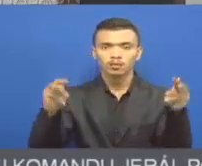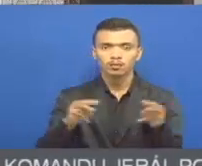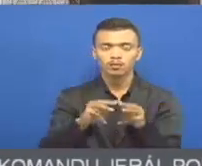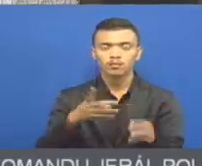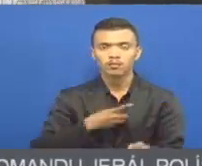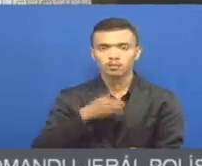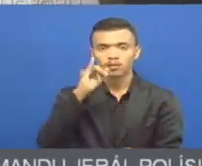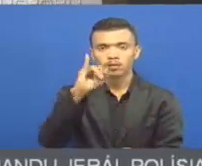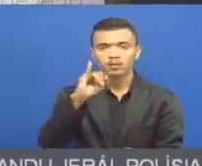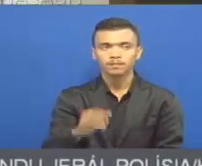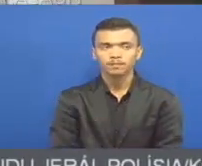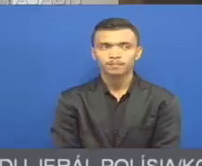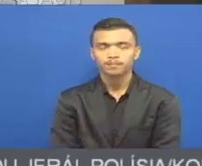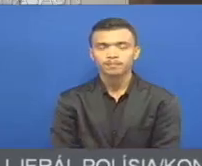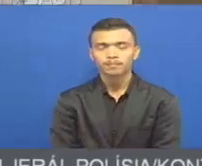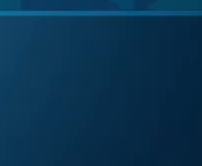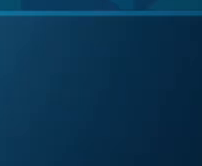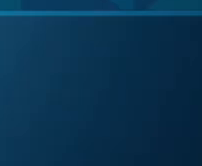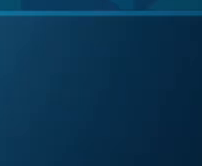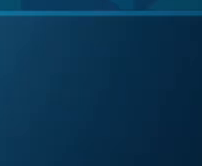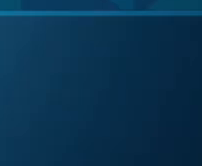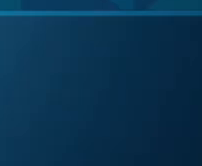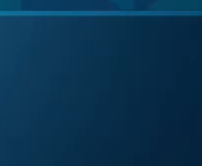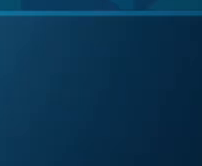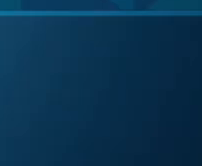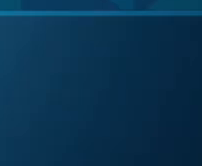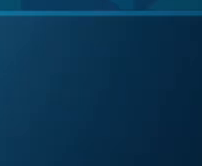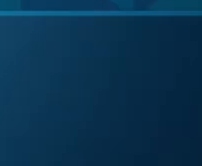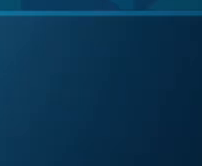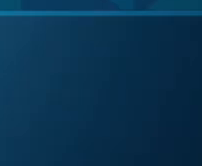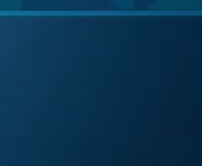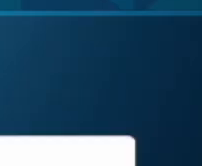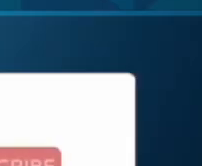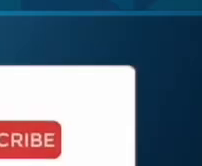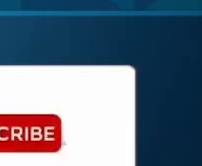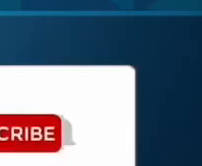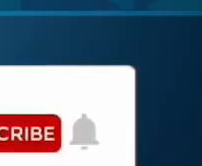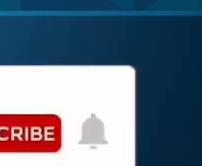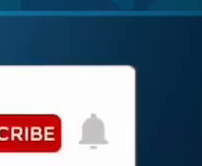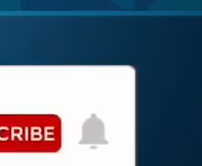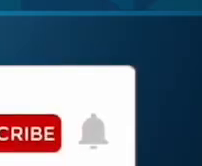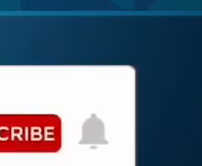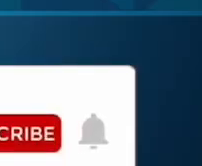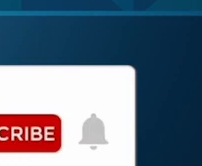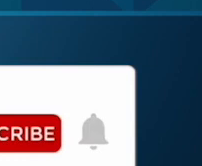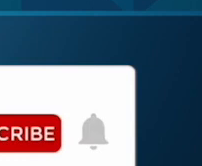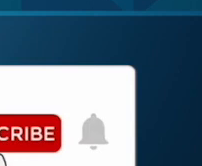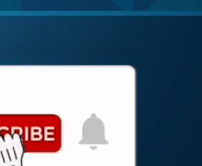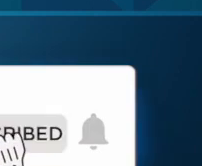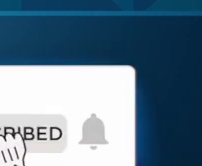Costa, Cristóvão Silva para RTTL. A tu retang informação factuais não atuais, que te